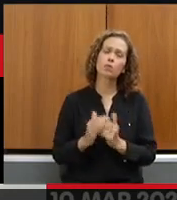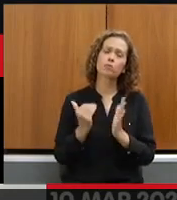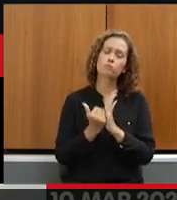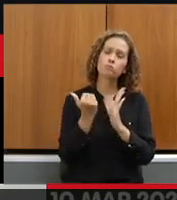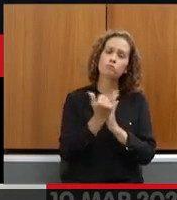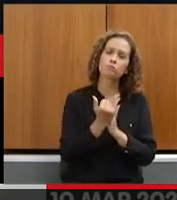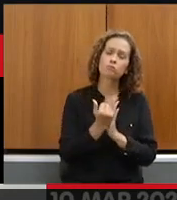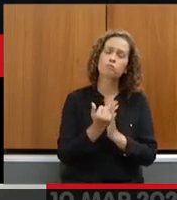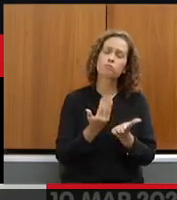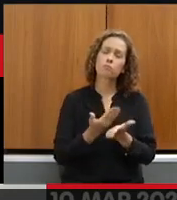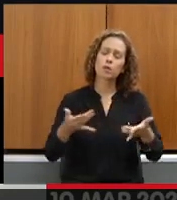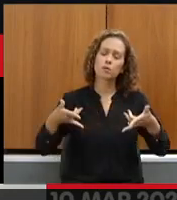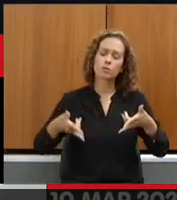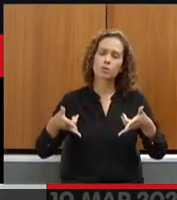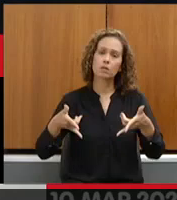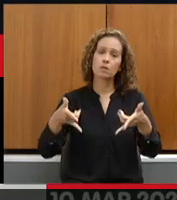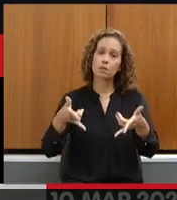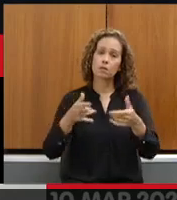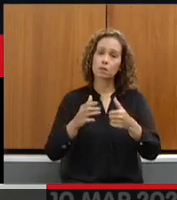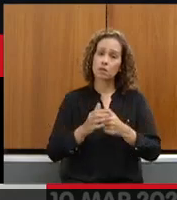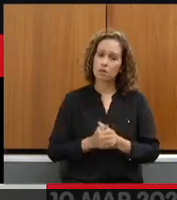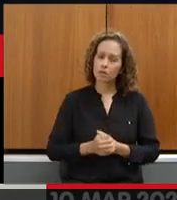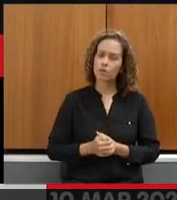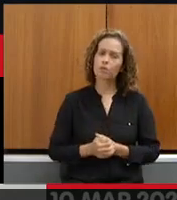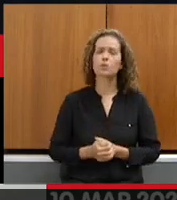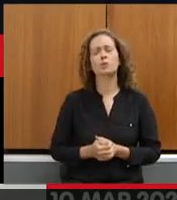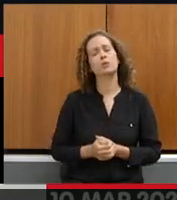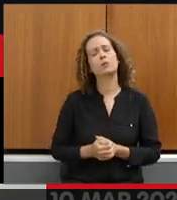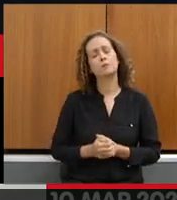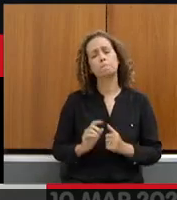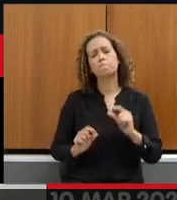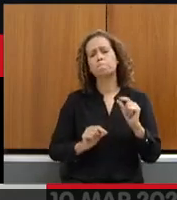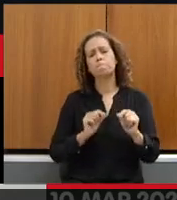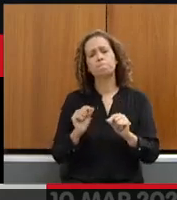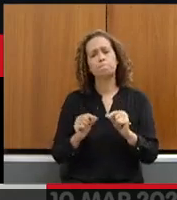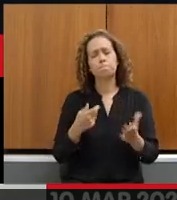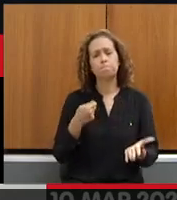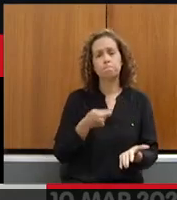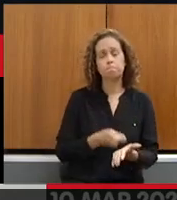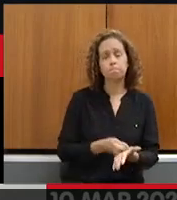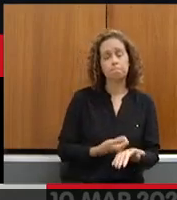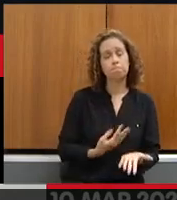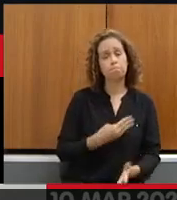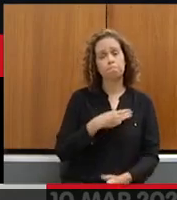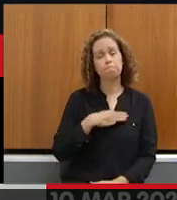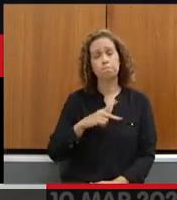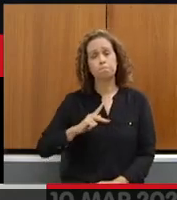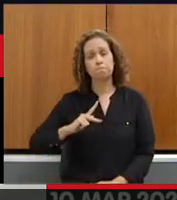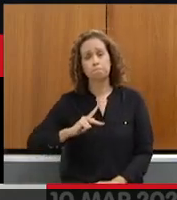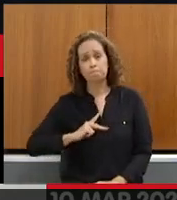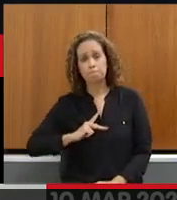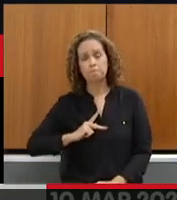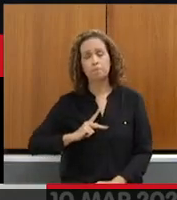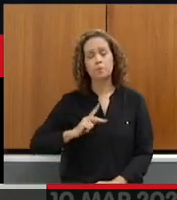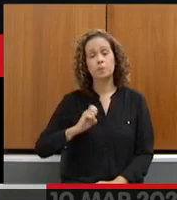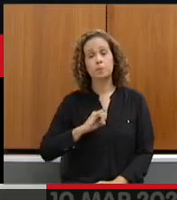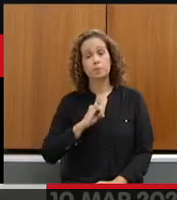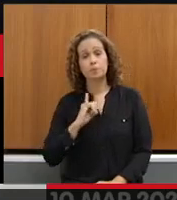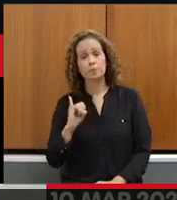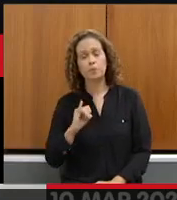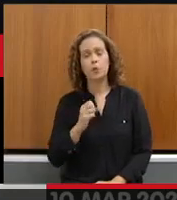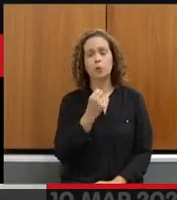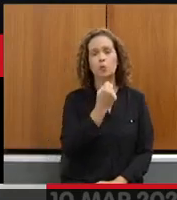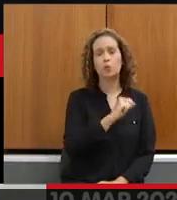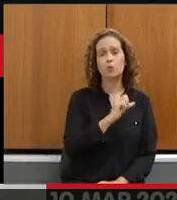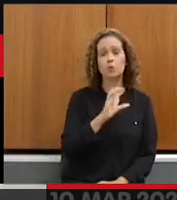esses leigos eles Ou eles são marcados através da habilitação pelo Ministério o caso que eles não sejam que